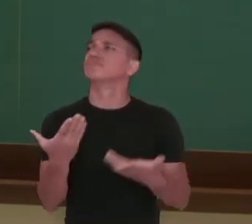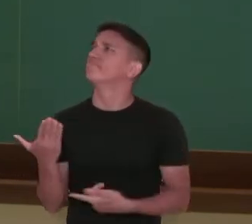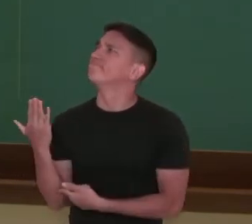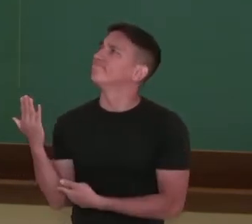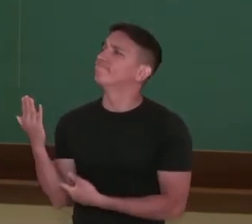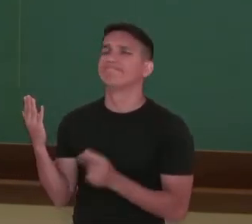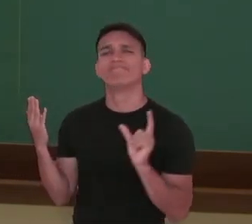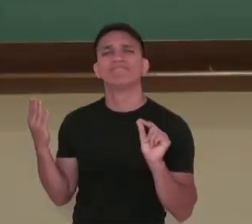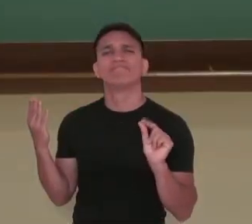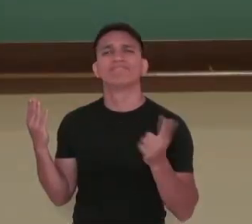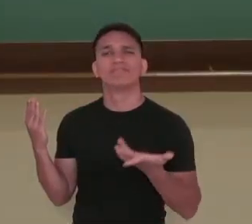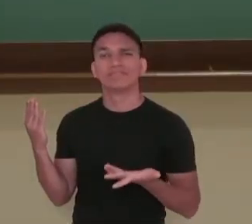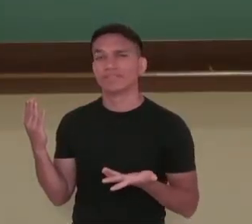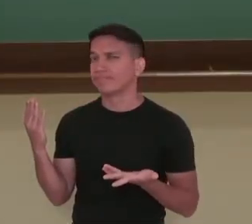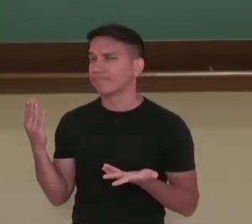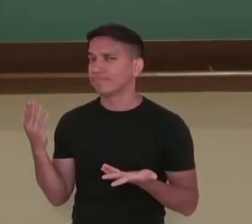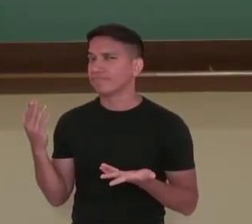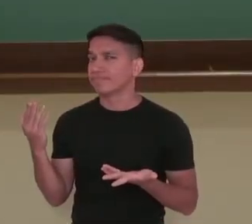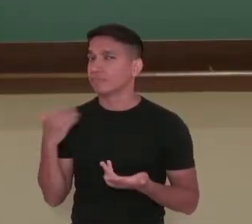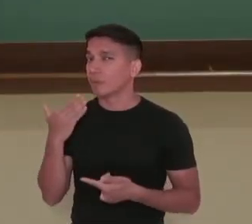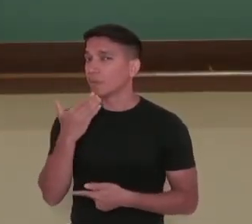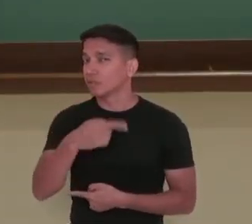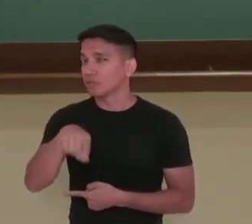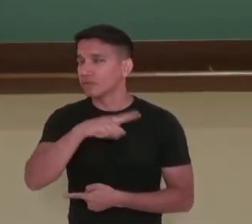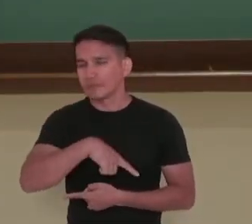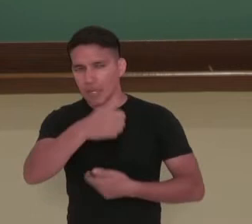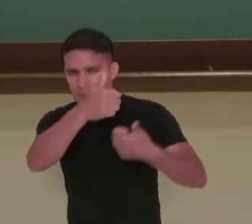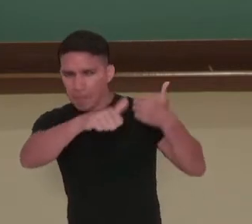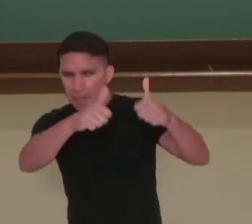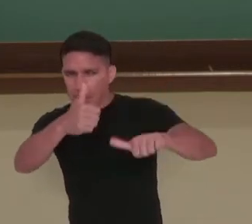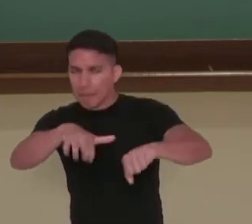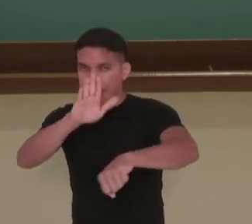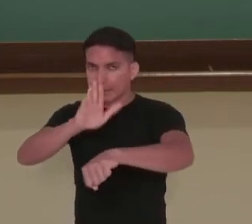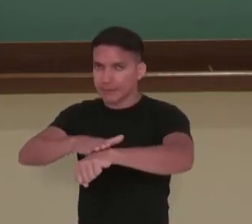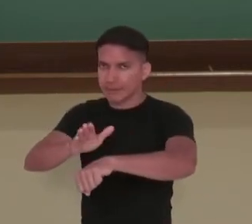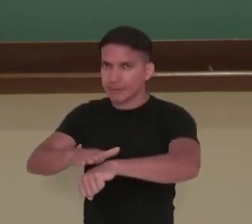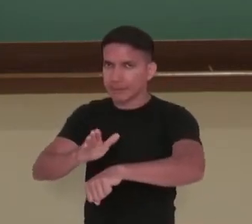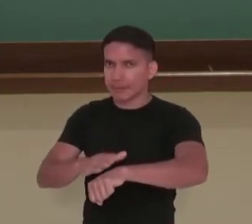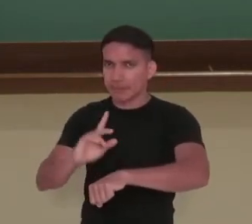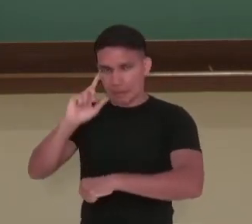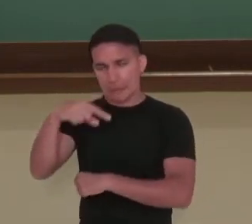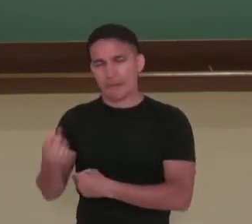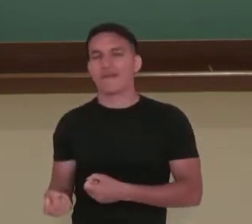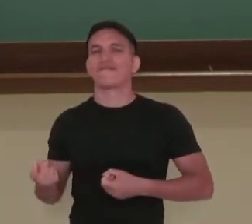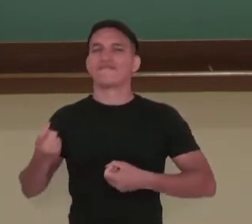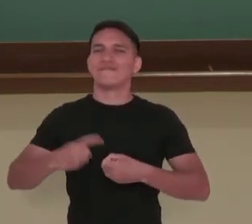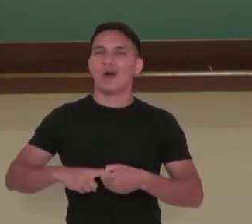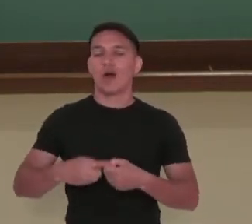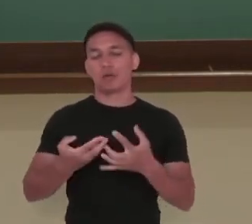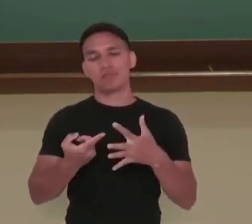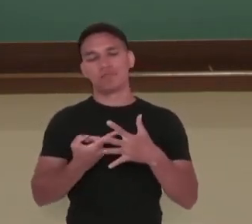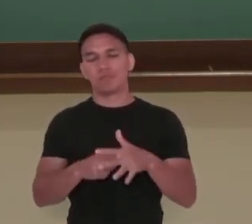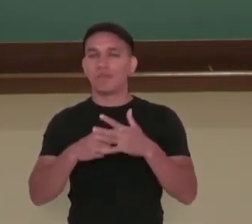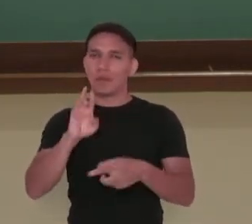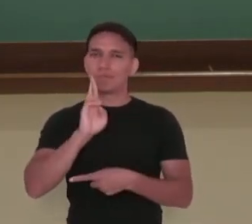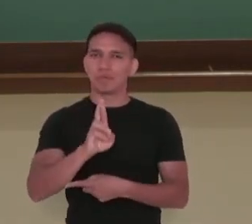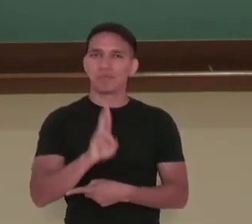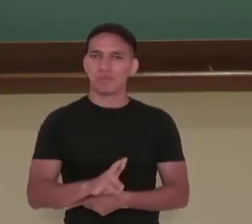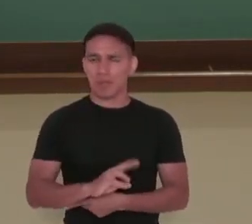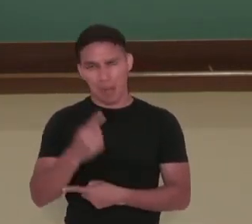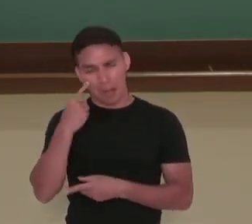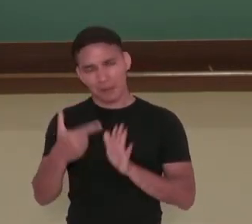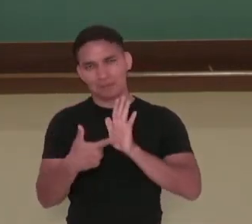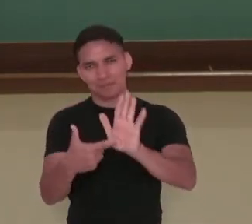7? Querido estudante, você vai ter um tempo e, na sequência, nós vamos retornar com a solução